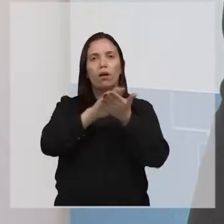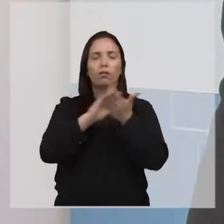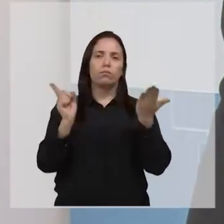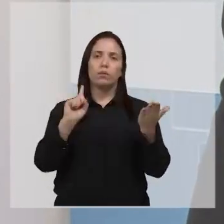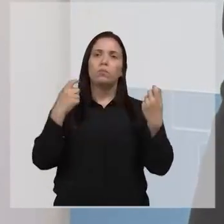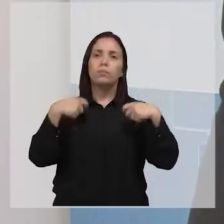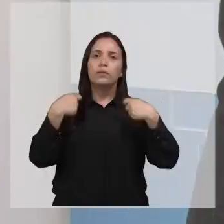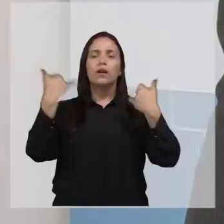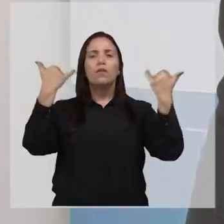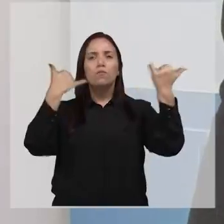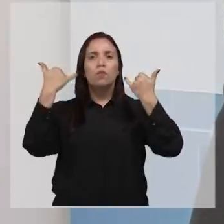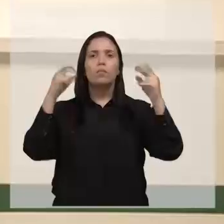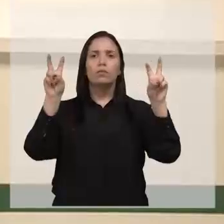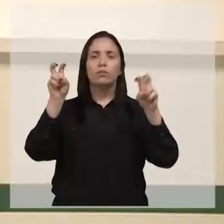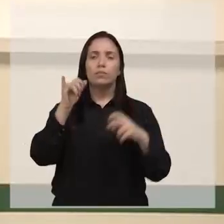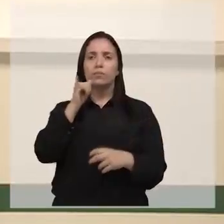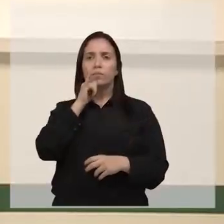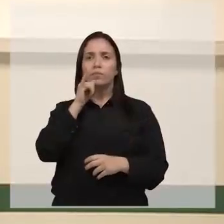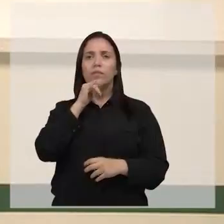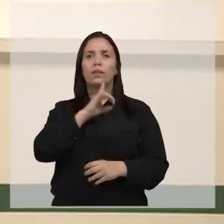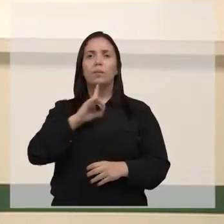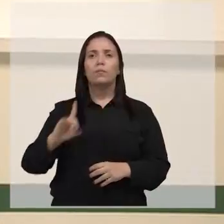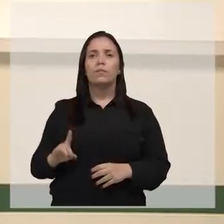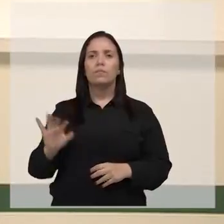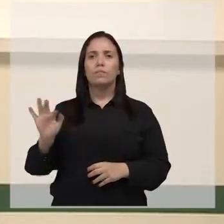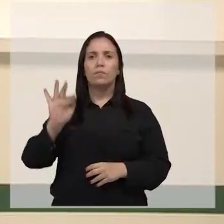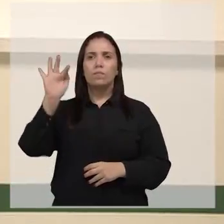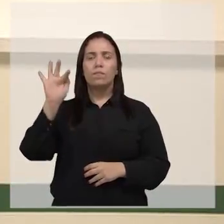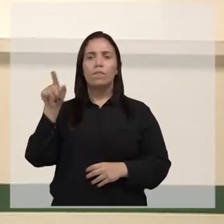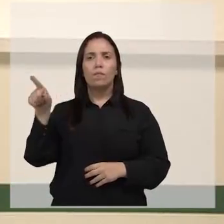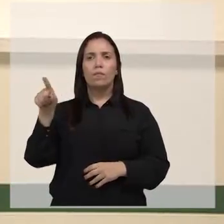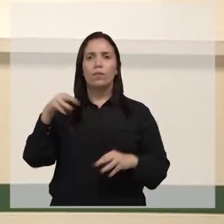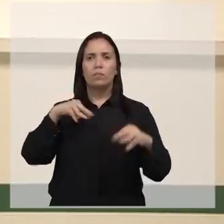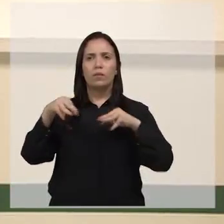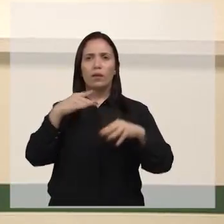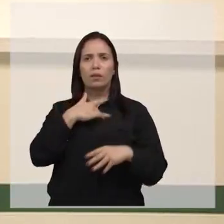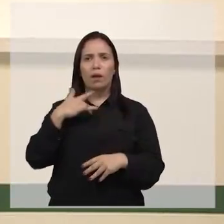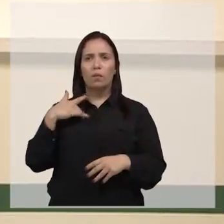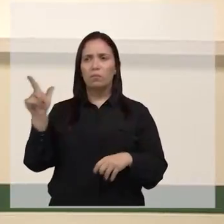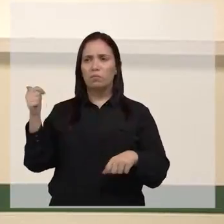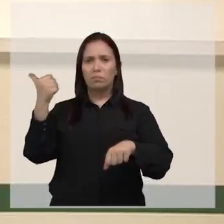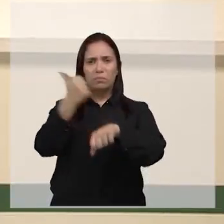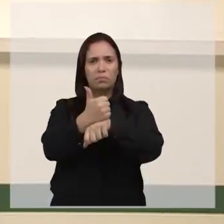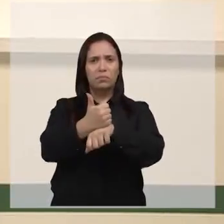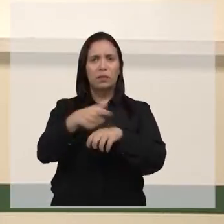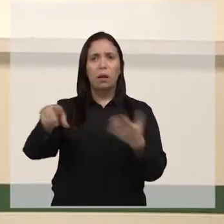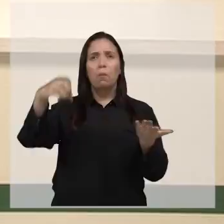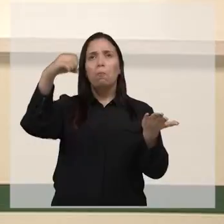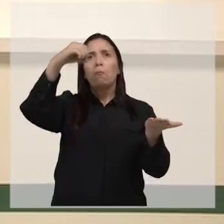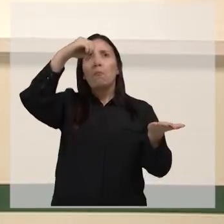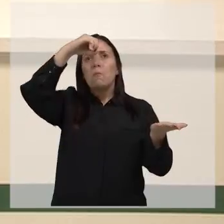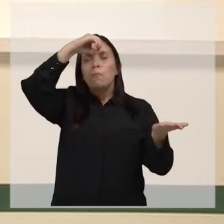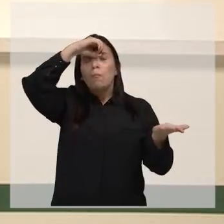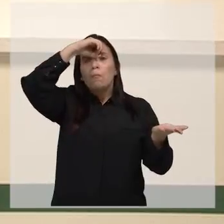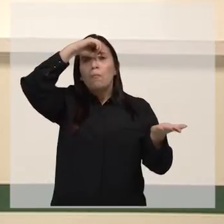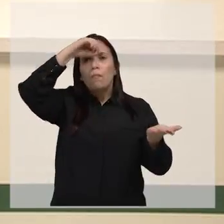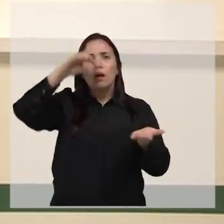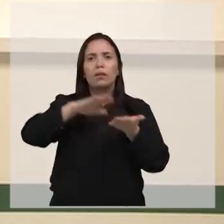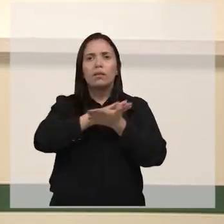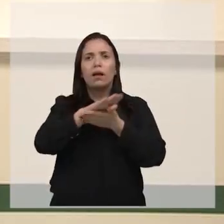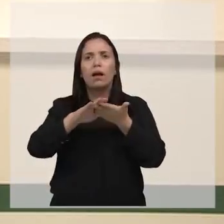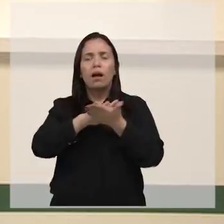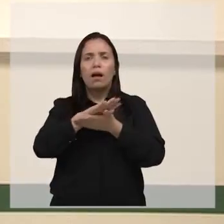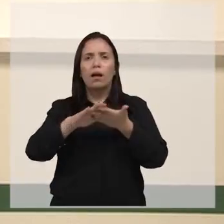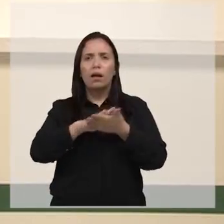que nós não... Você bota aquele deputado federal que saiu do Ministério da Saúde, pelo amor de Deus. Ele nem sabia. Não sabia de coisa nenhuma. Um